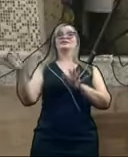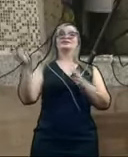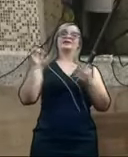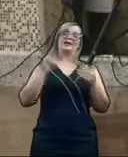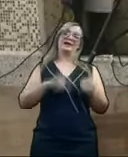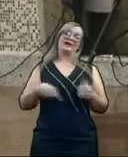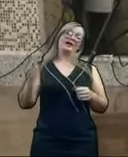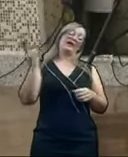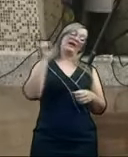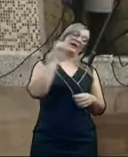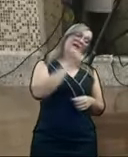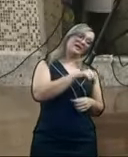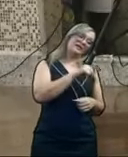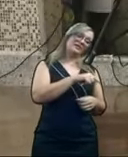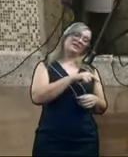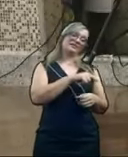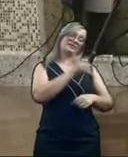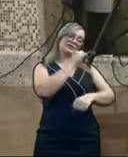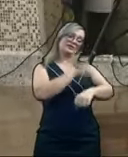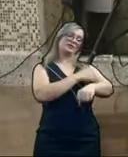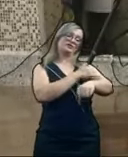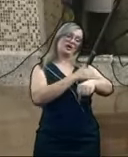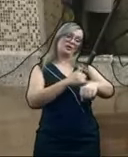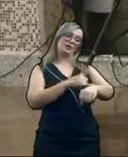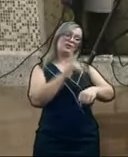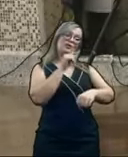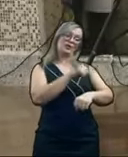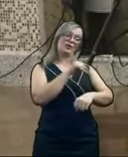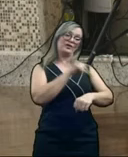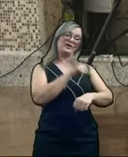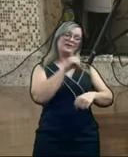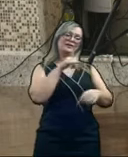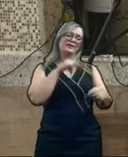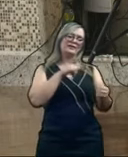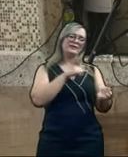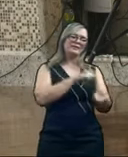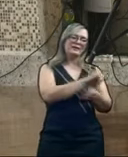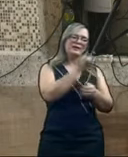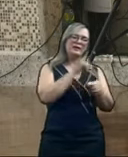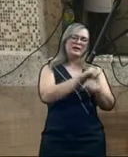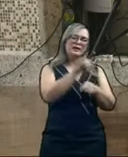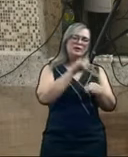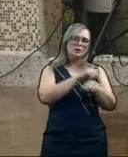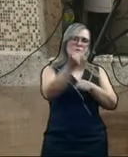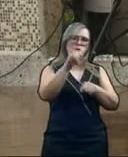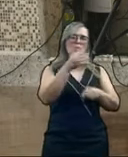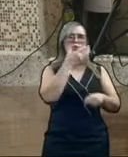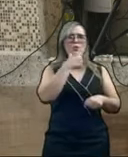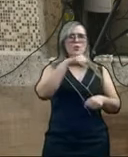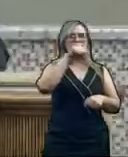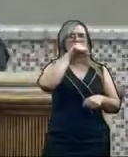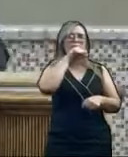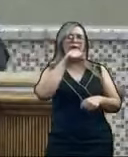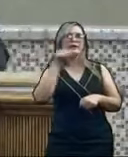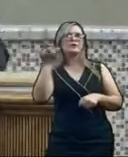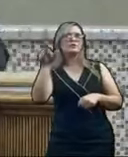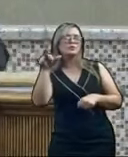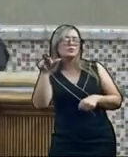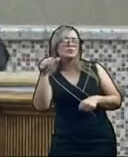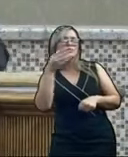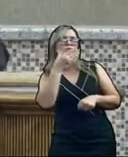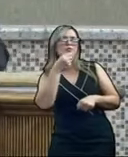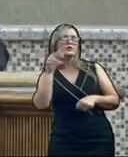Jaboque entra um homem que era considerado enganador pelo seu irmão pelo seu pai que a sua atitude